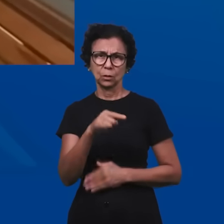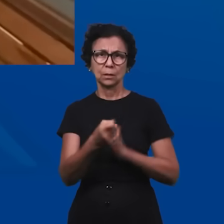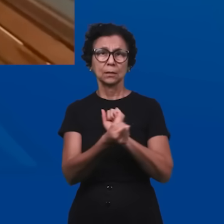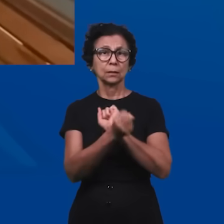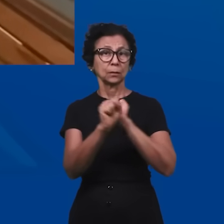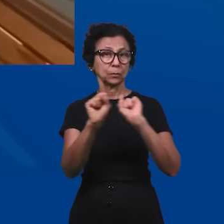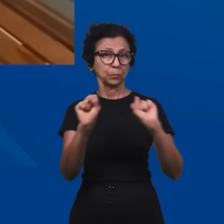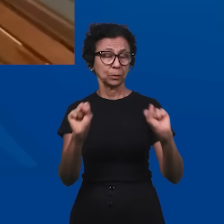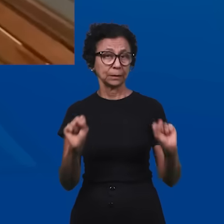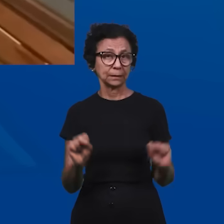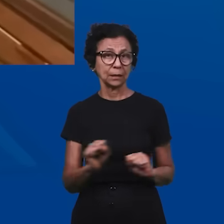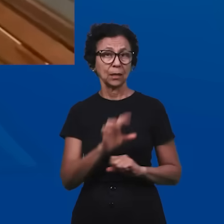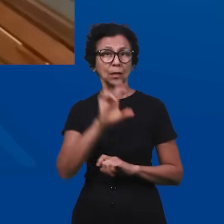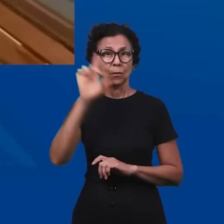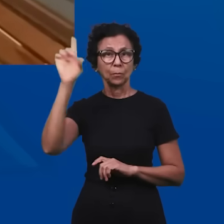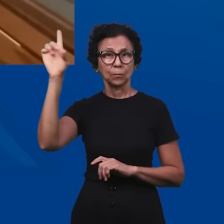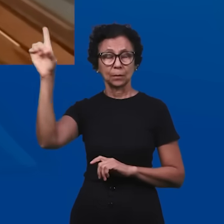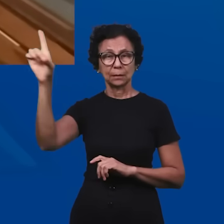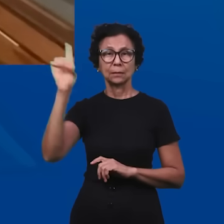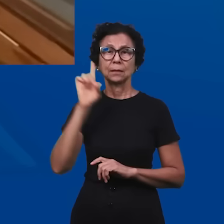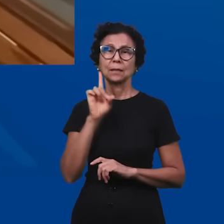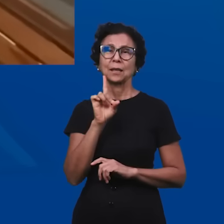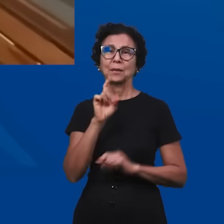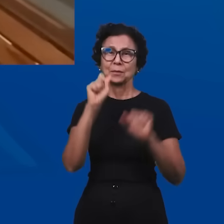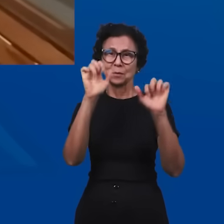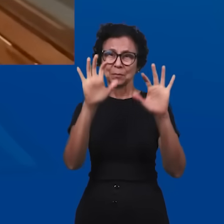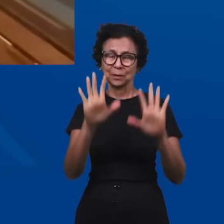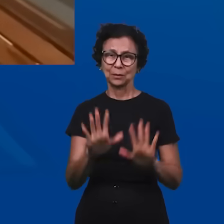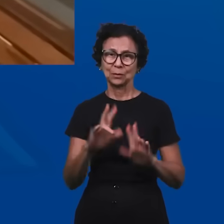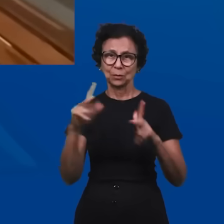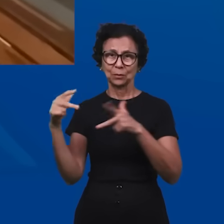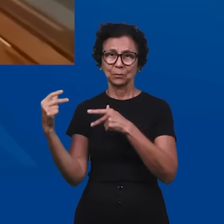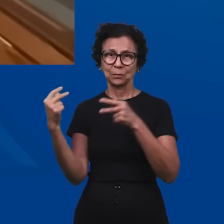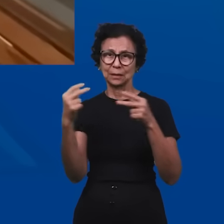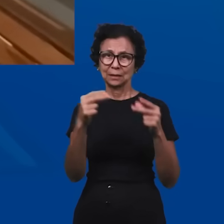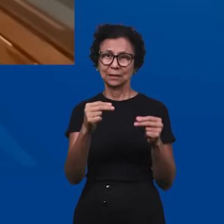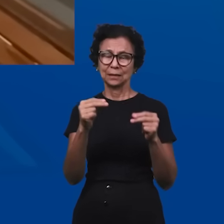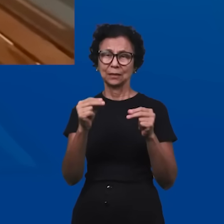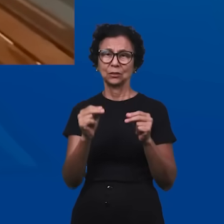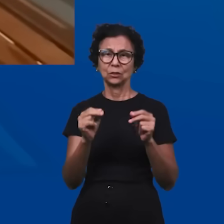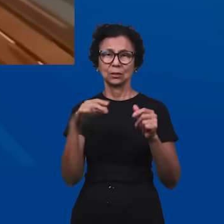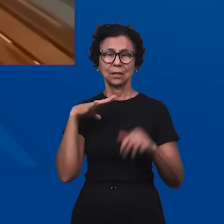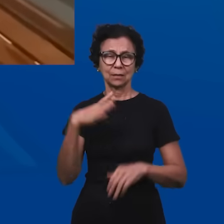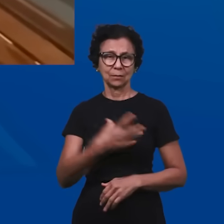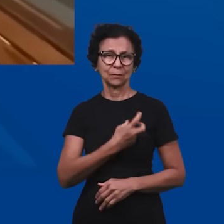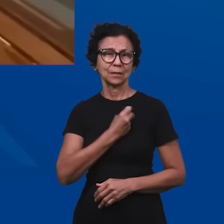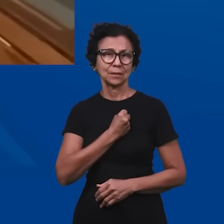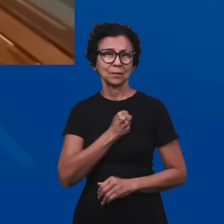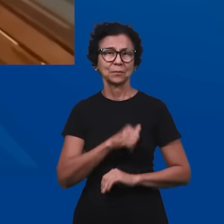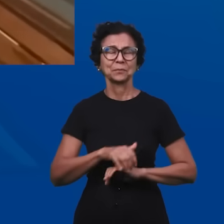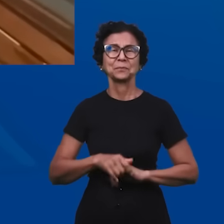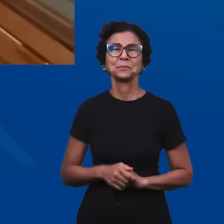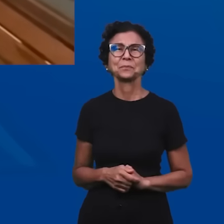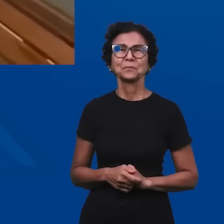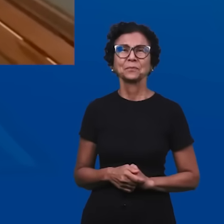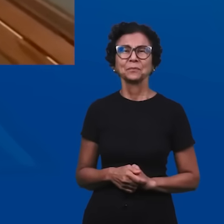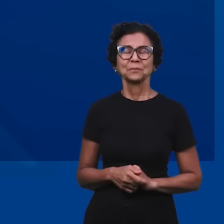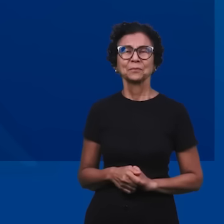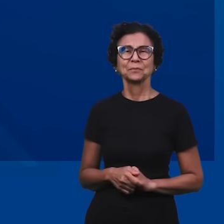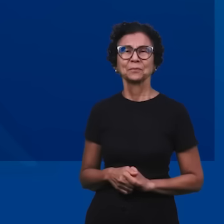que ele existe e que recompensa aqueles que o buscam. Alabado Senhor